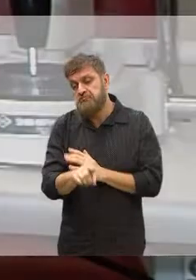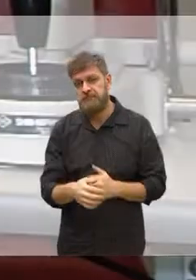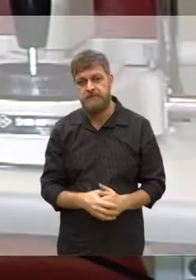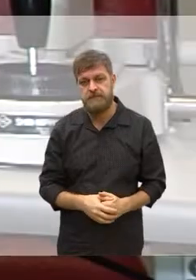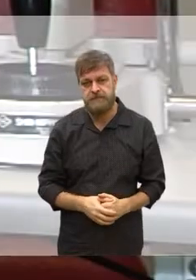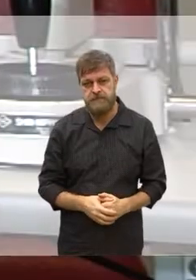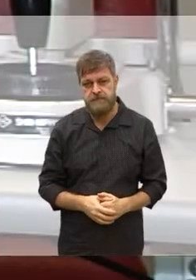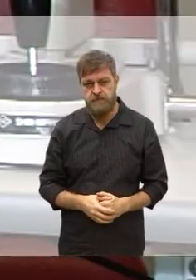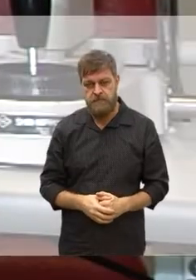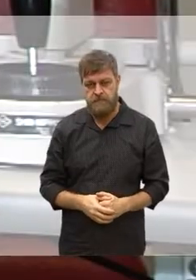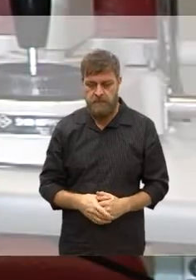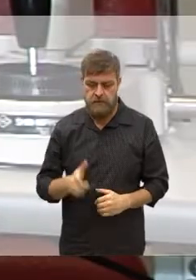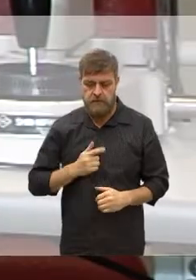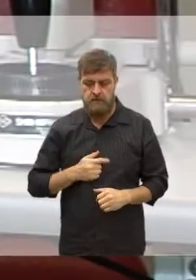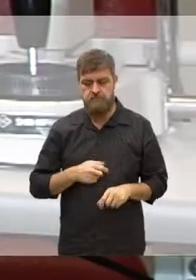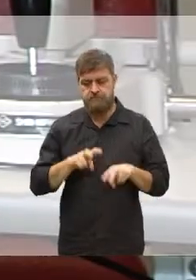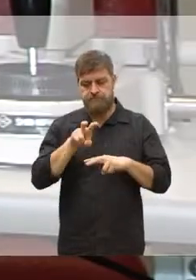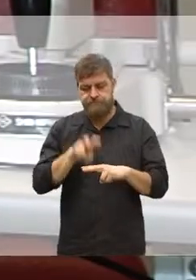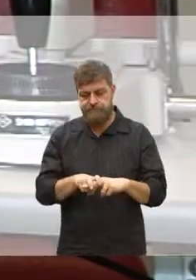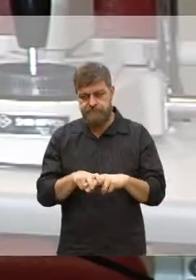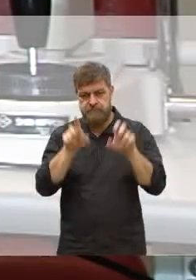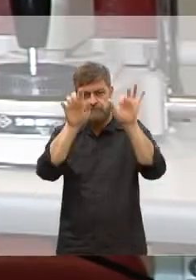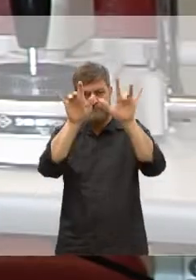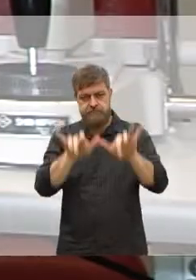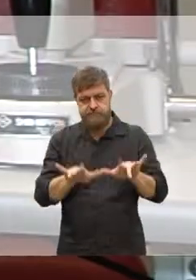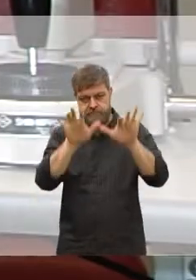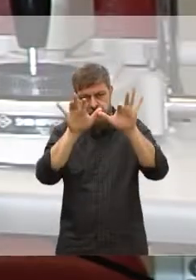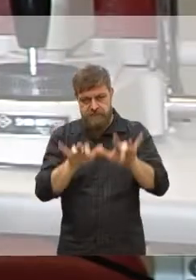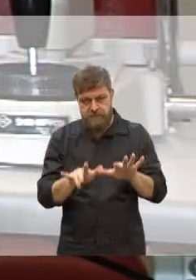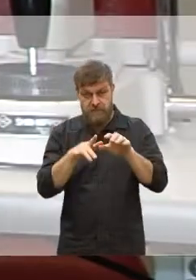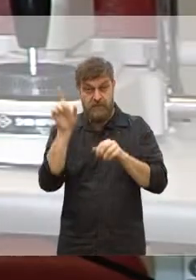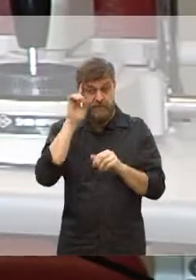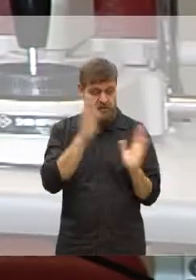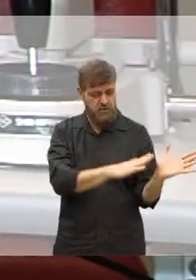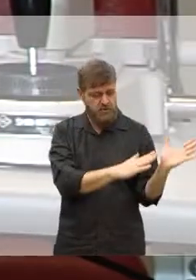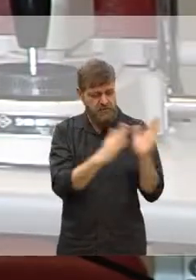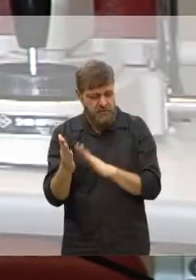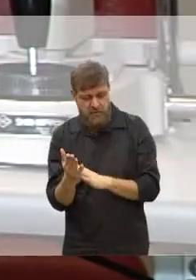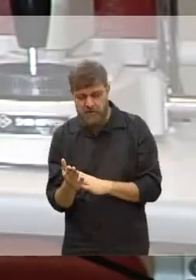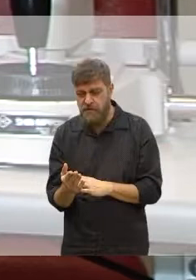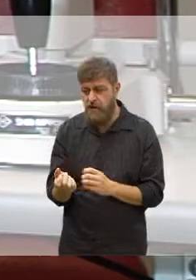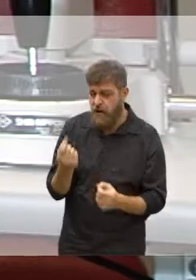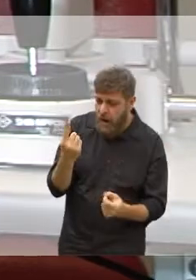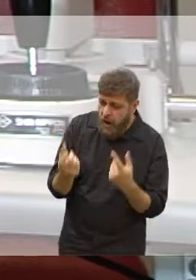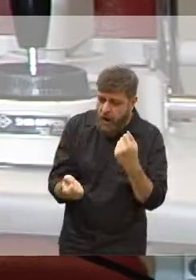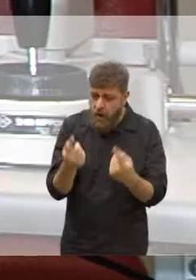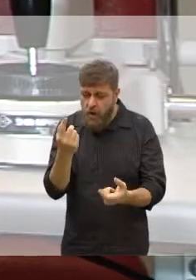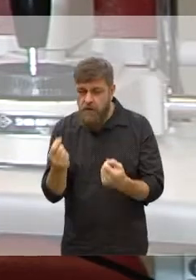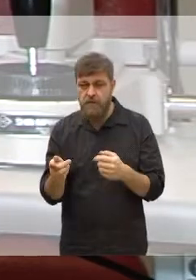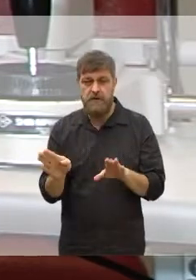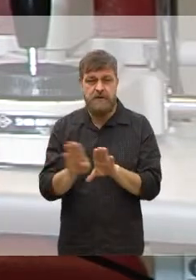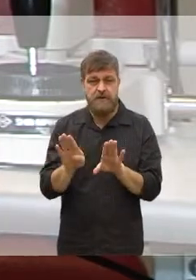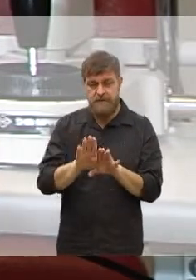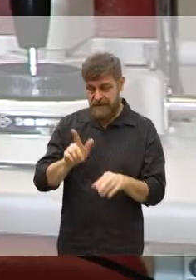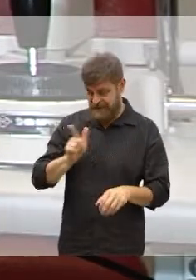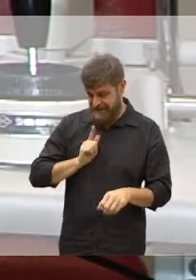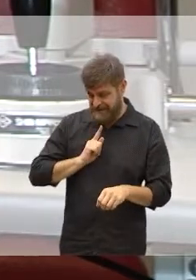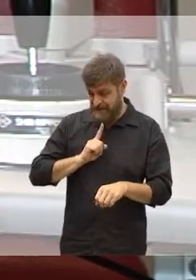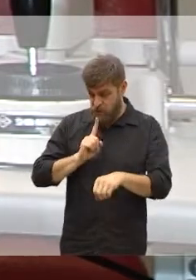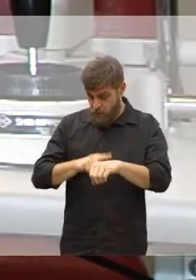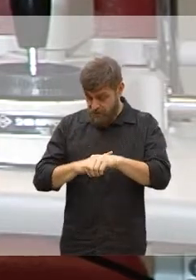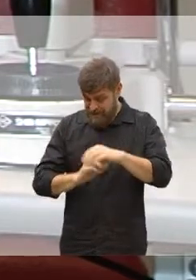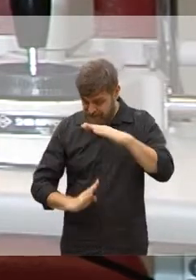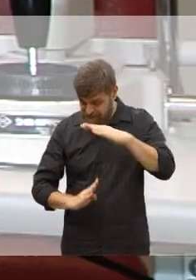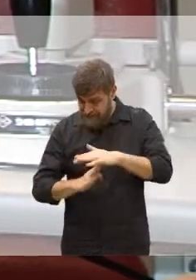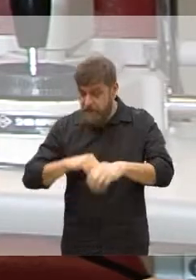A exposição a um computador, por exemplo, tem pessoas que trabalham o dia todo com ele, outras um pouco menos. Existe uma quantidade